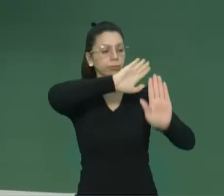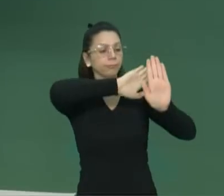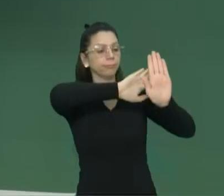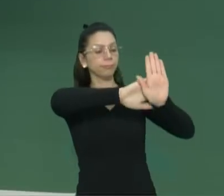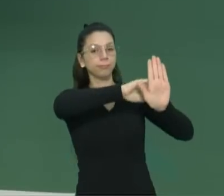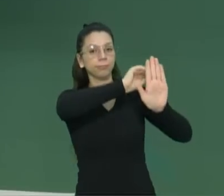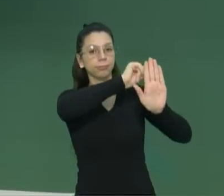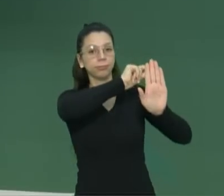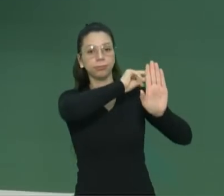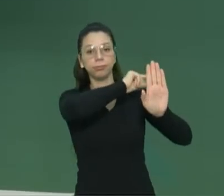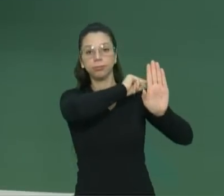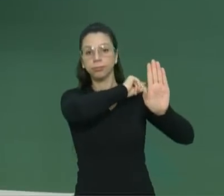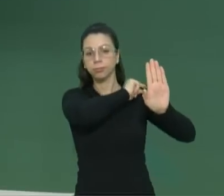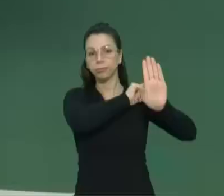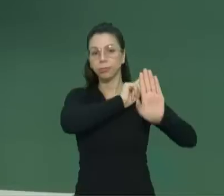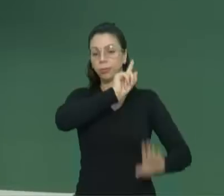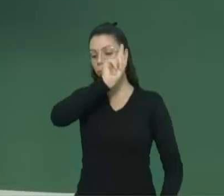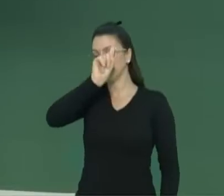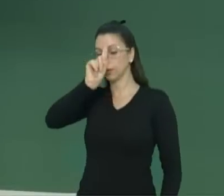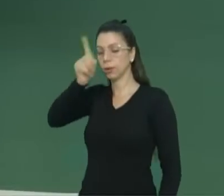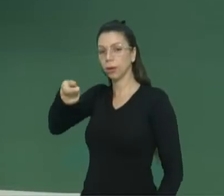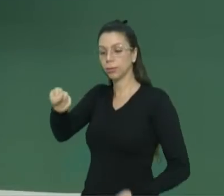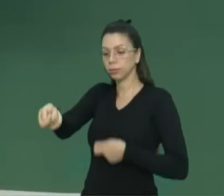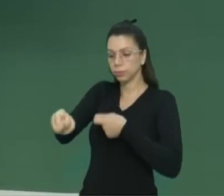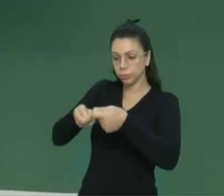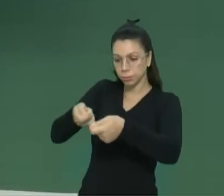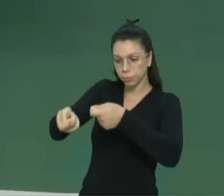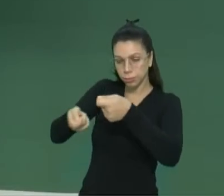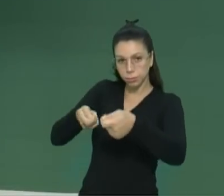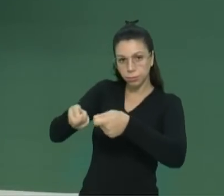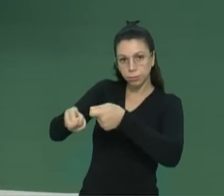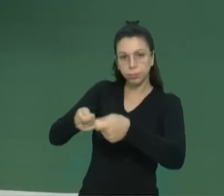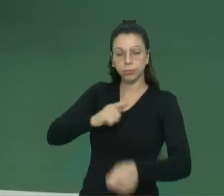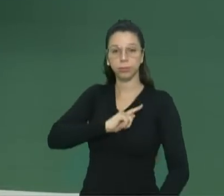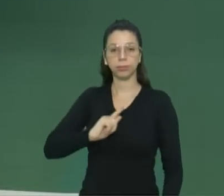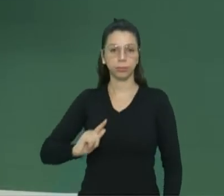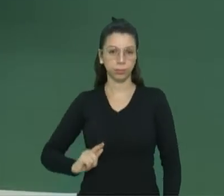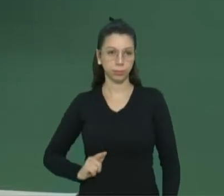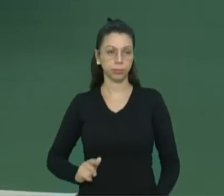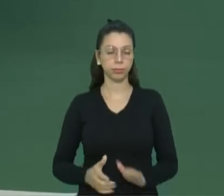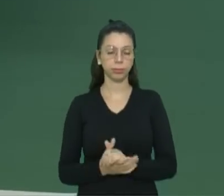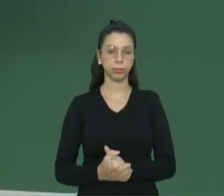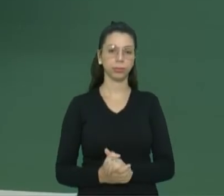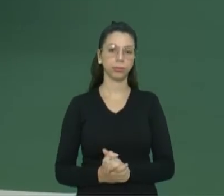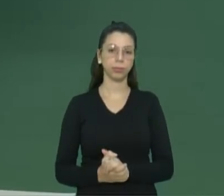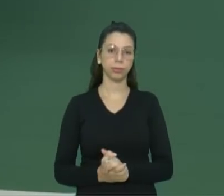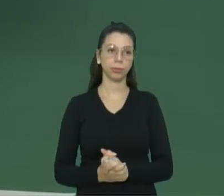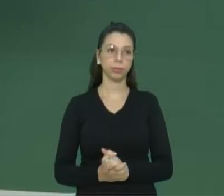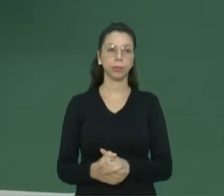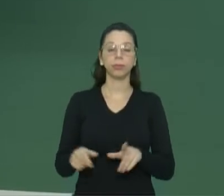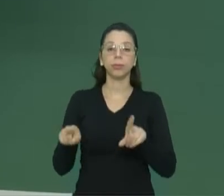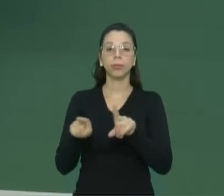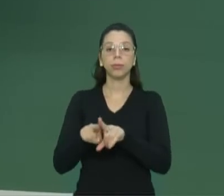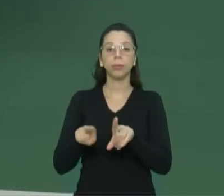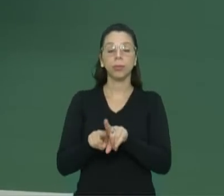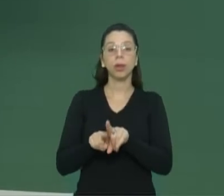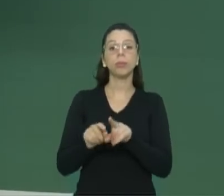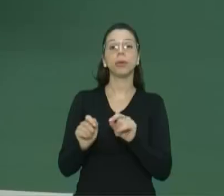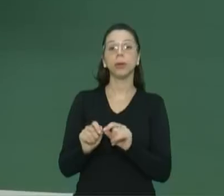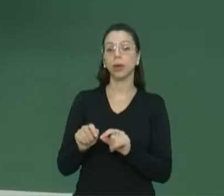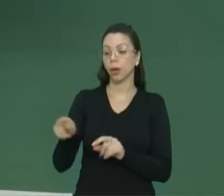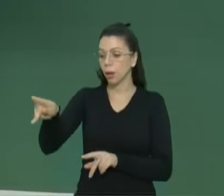que governa essas ações governamentais. Uma politização unilateral